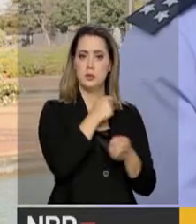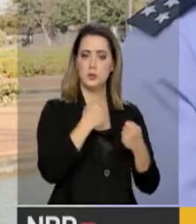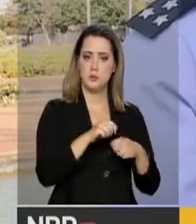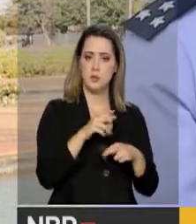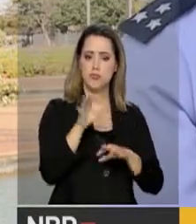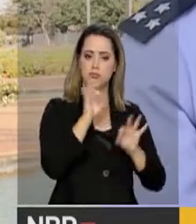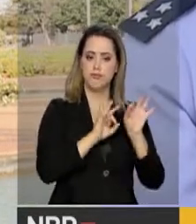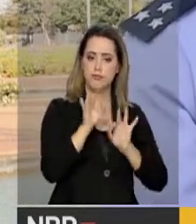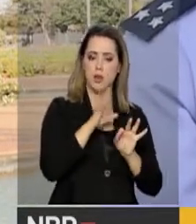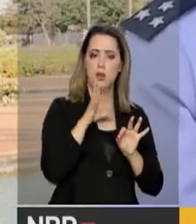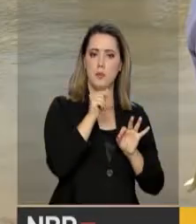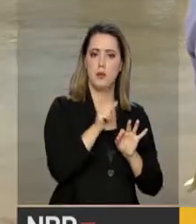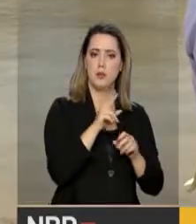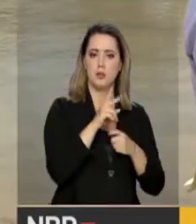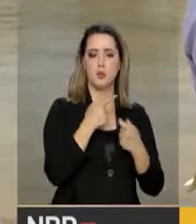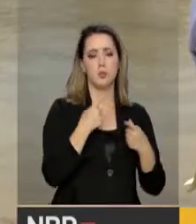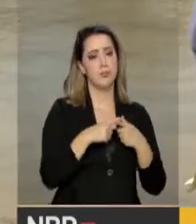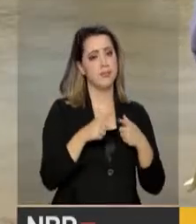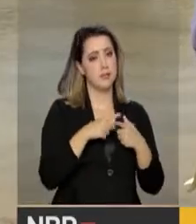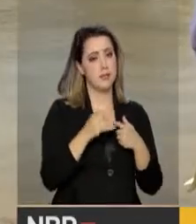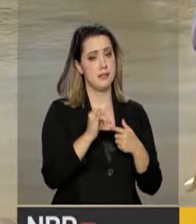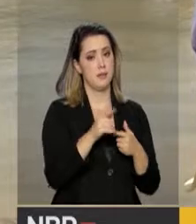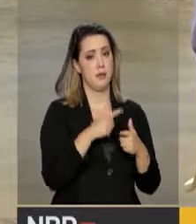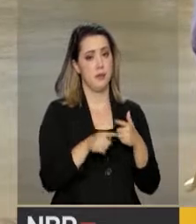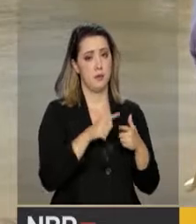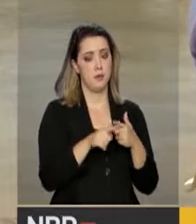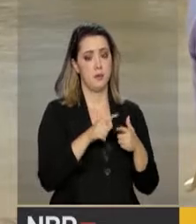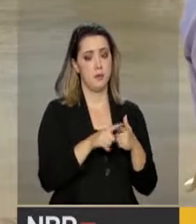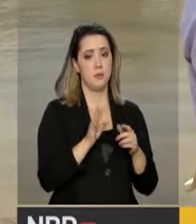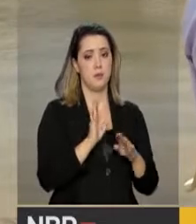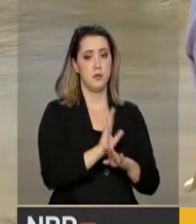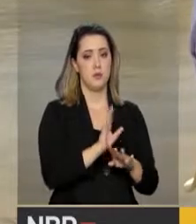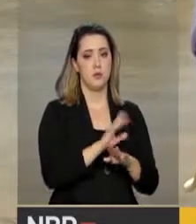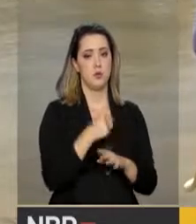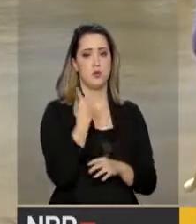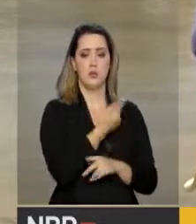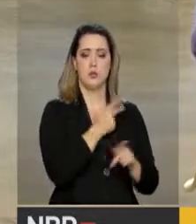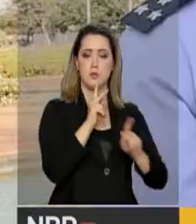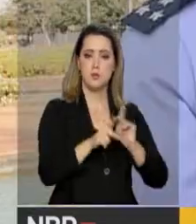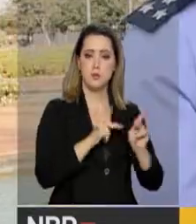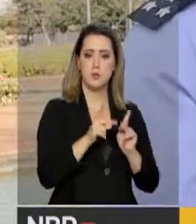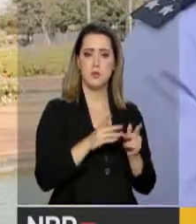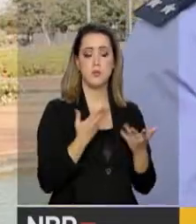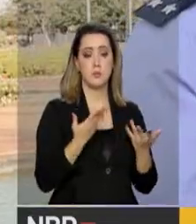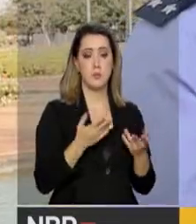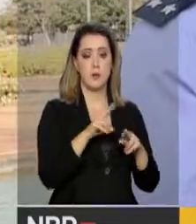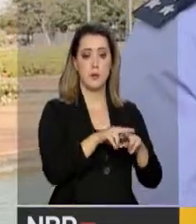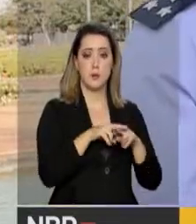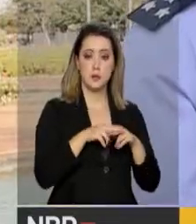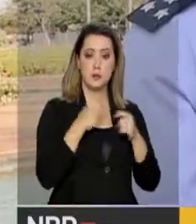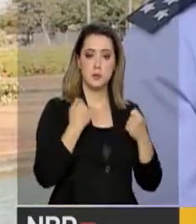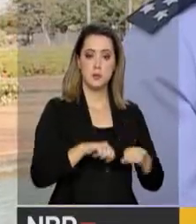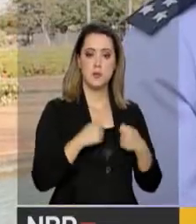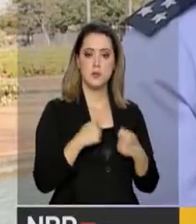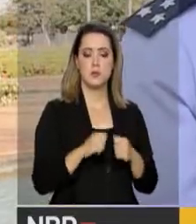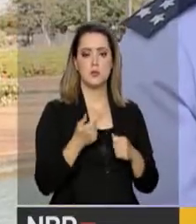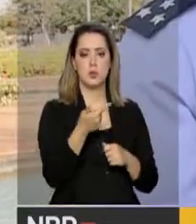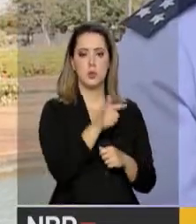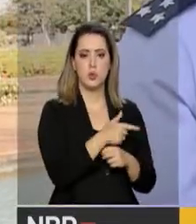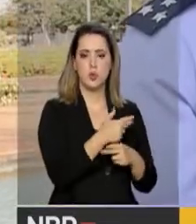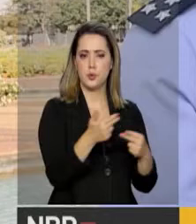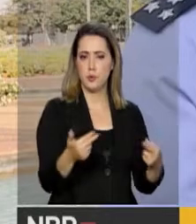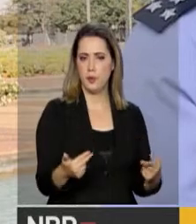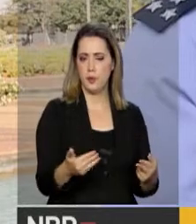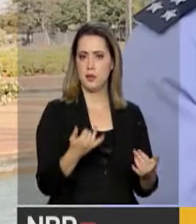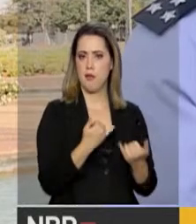civil a qualquer situação de catástrofe, de emergência, em apoio à nossa população. Em função da necessidade de outros